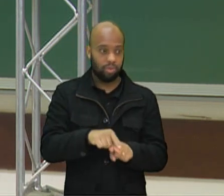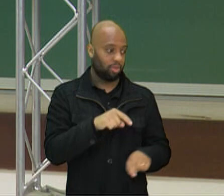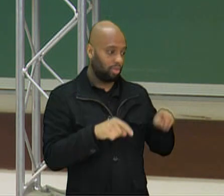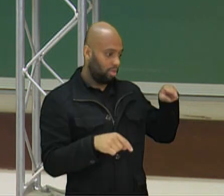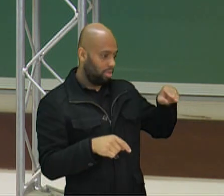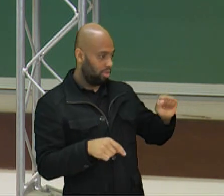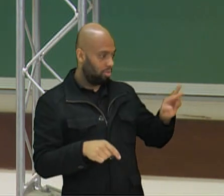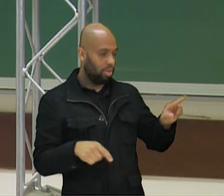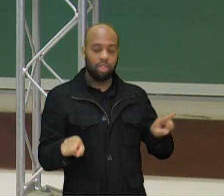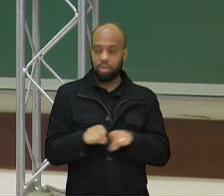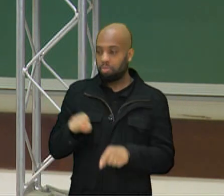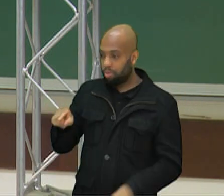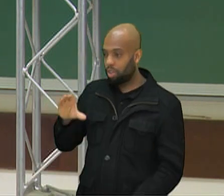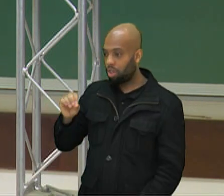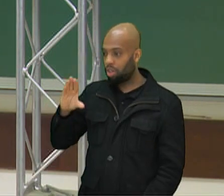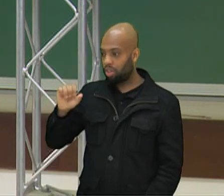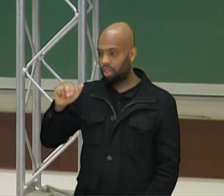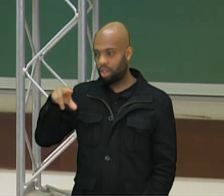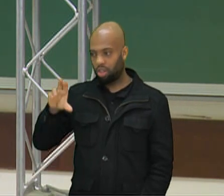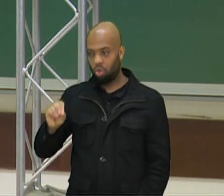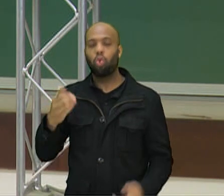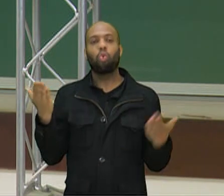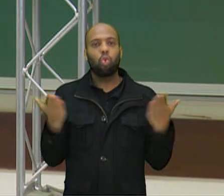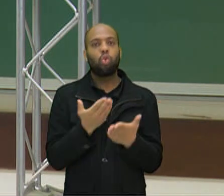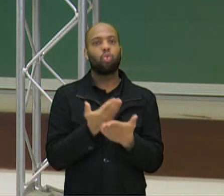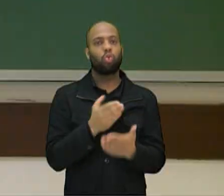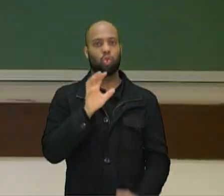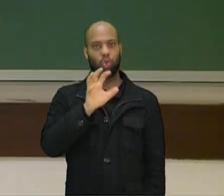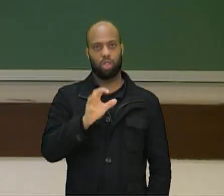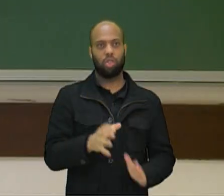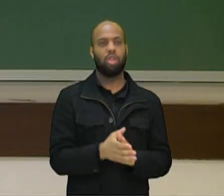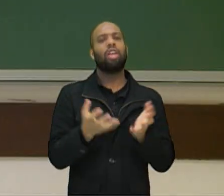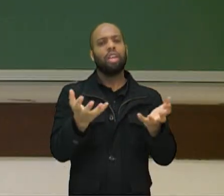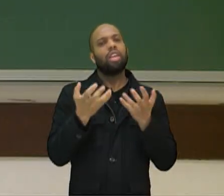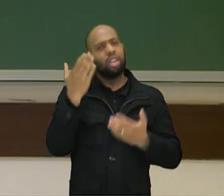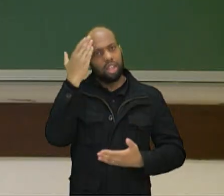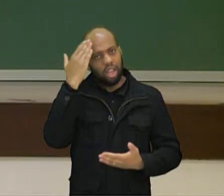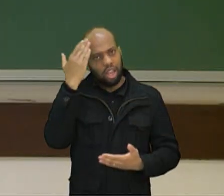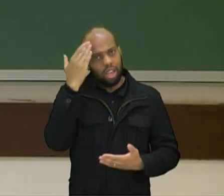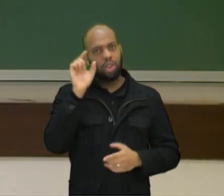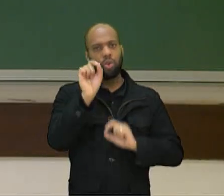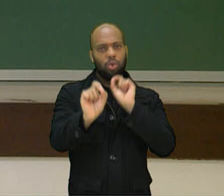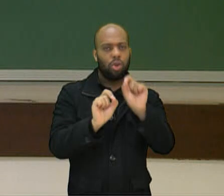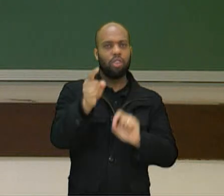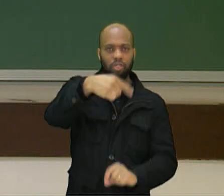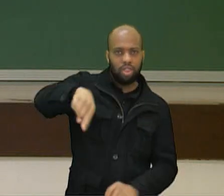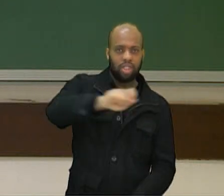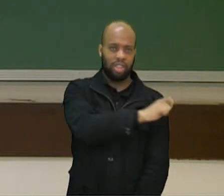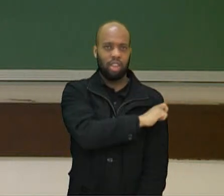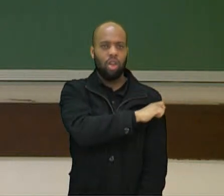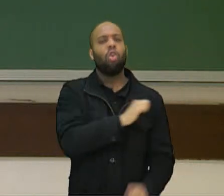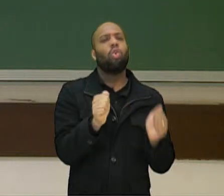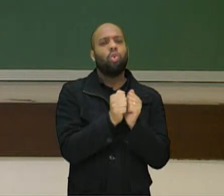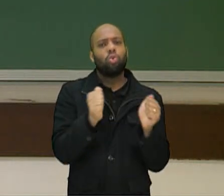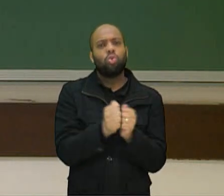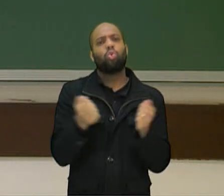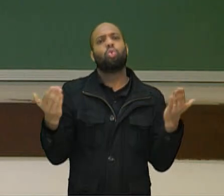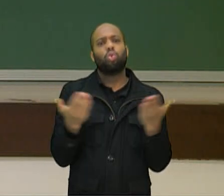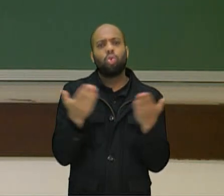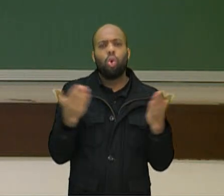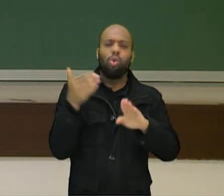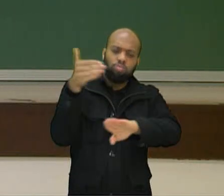foram trabalhados esses conteúdos na nossa aula de hoje. Quero muito agradecer a você, estudante, que está